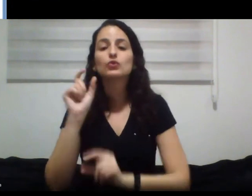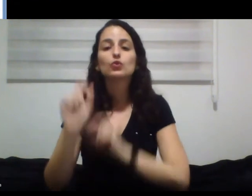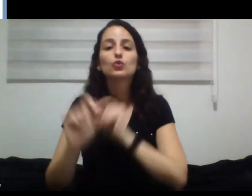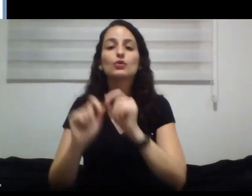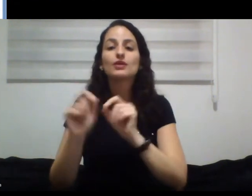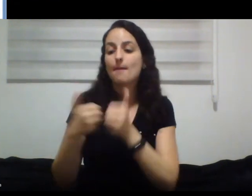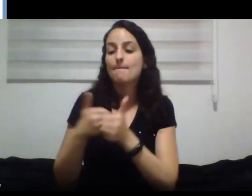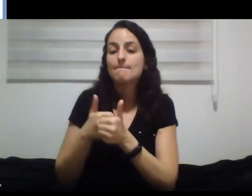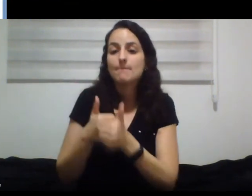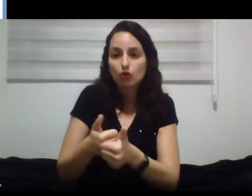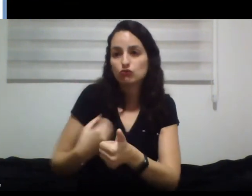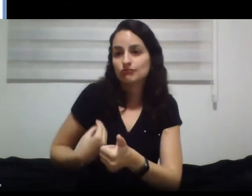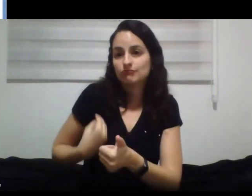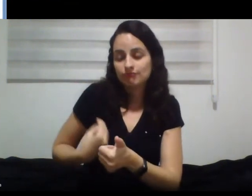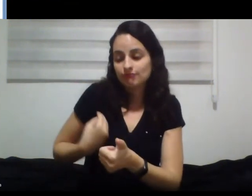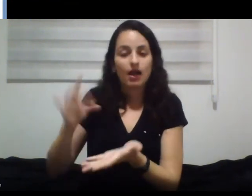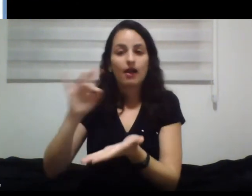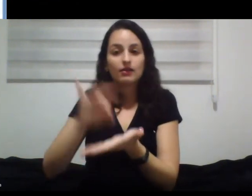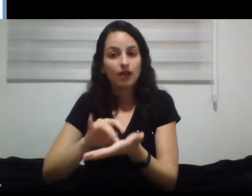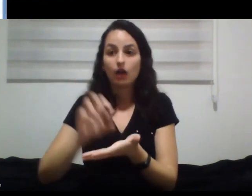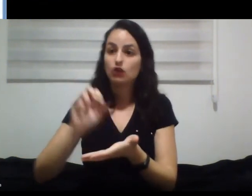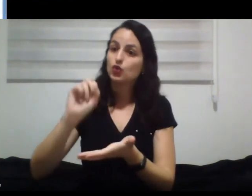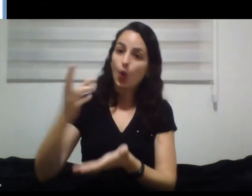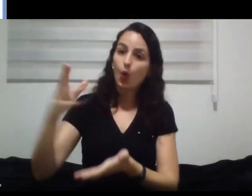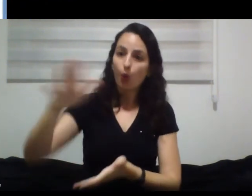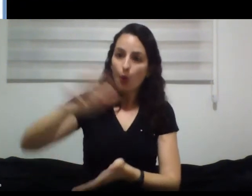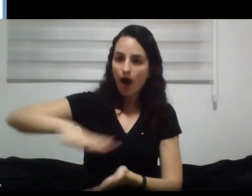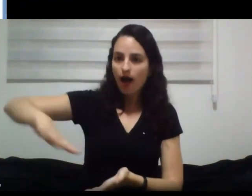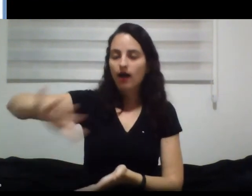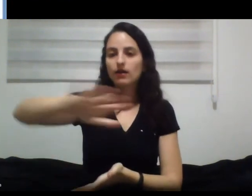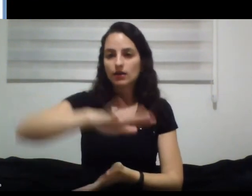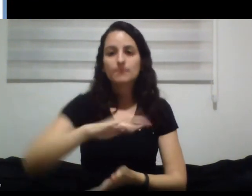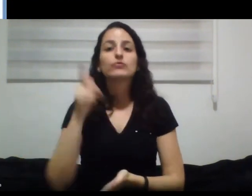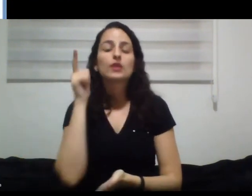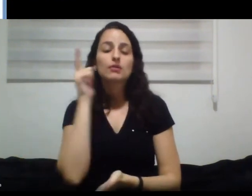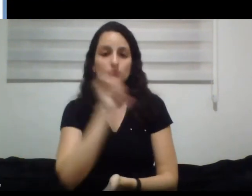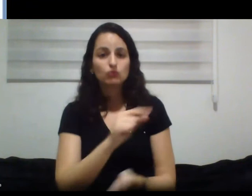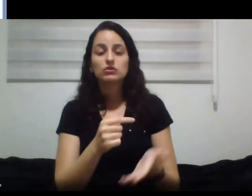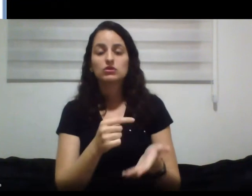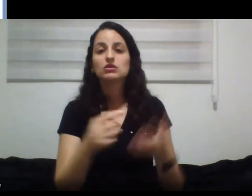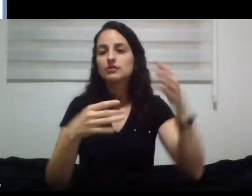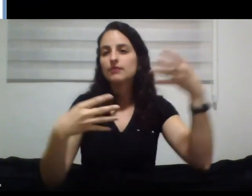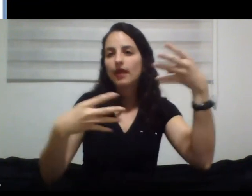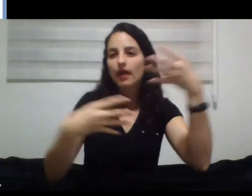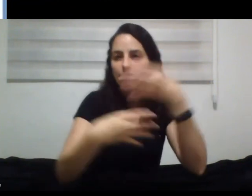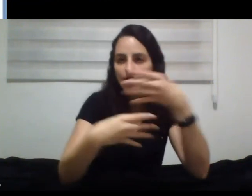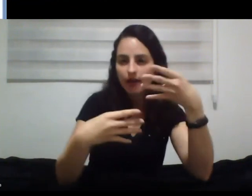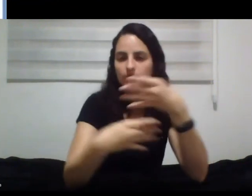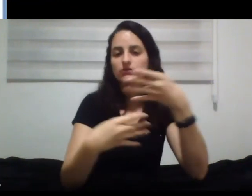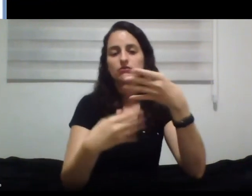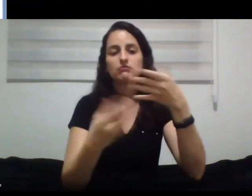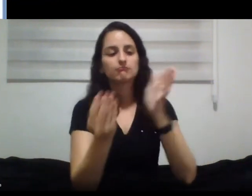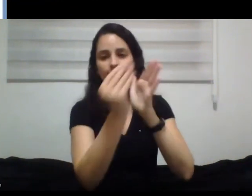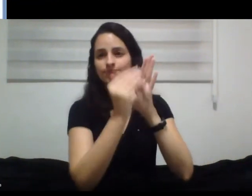está sendo adquirido pela UFSCar para poder ser disponibilizado para vocês.